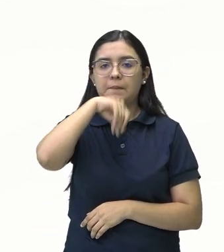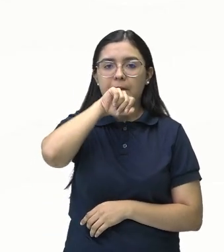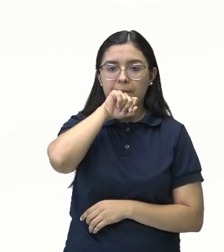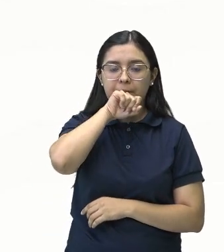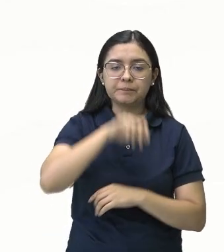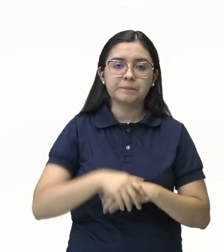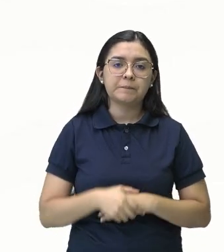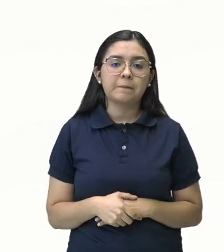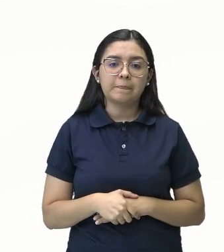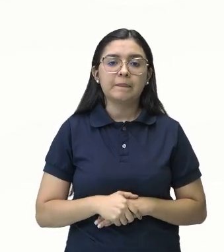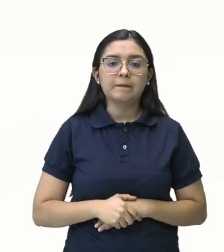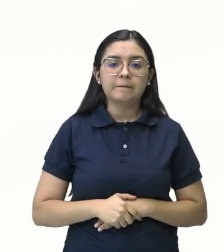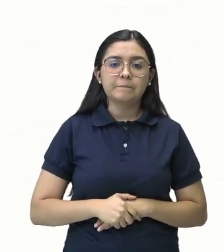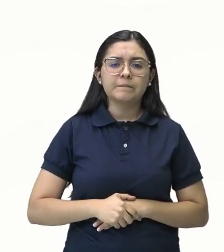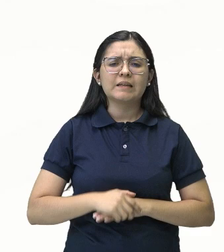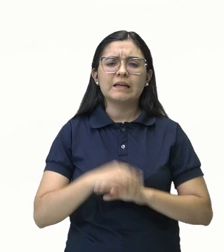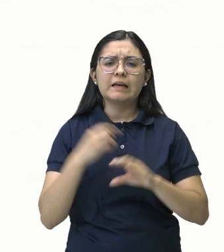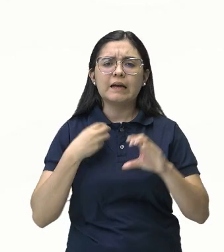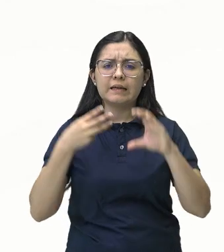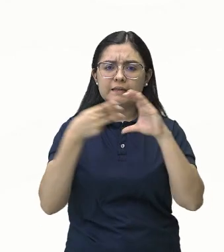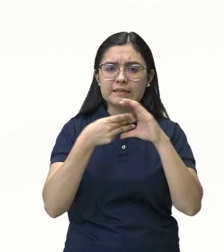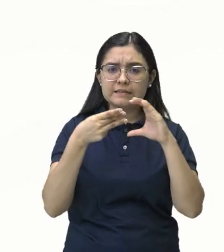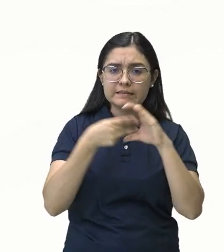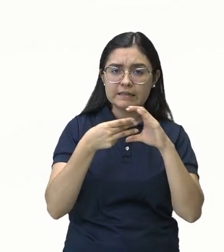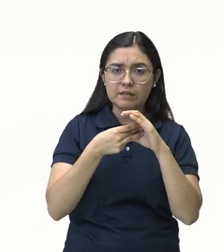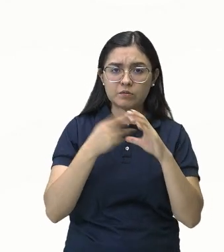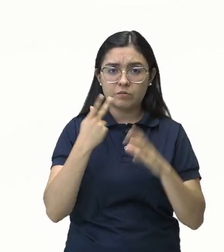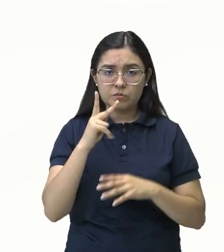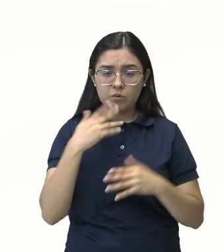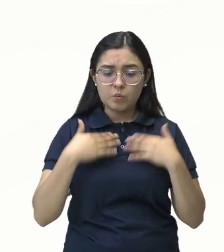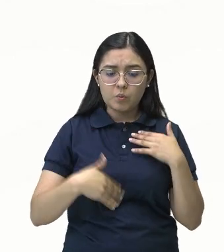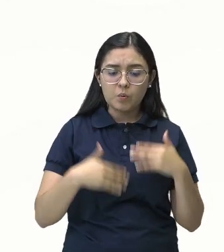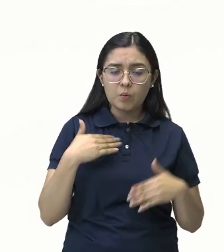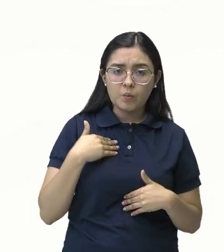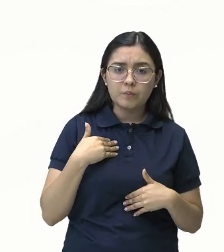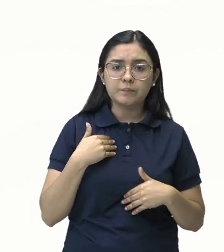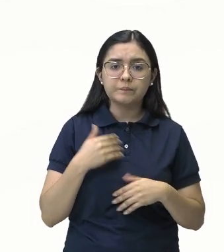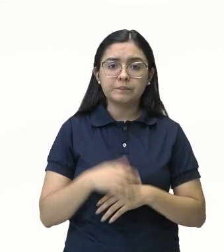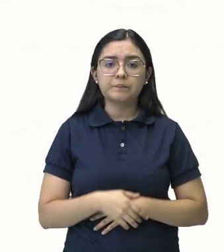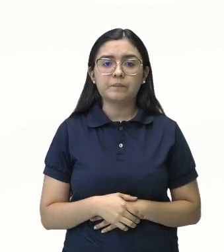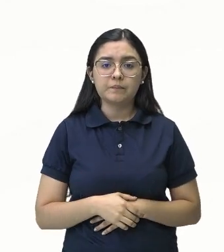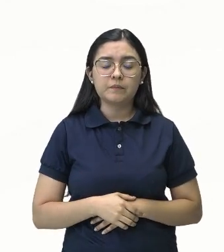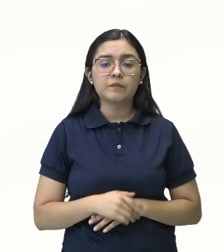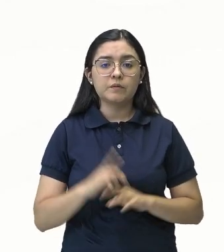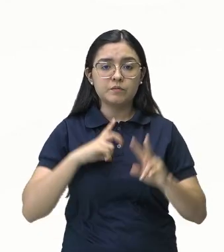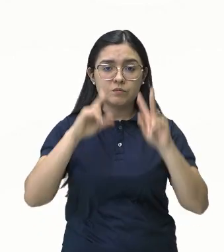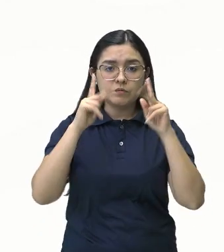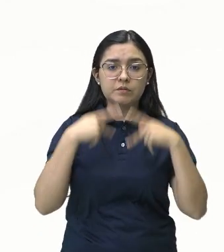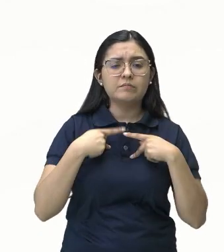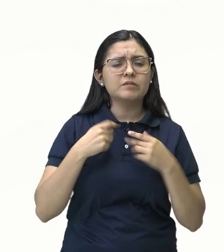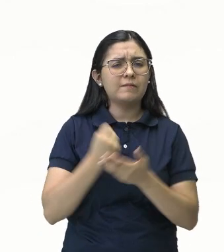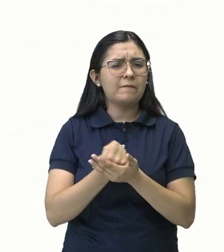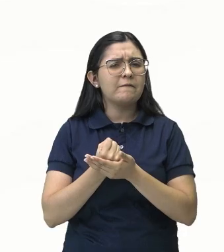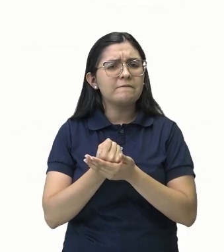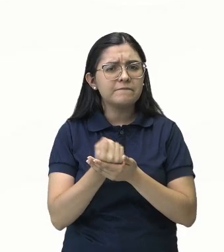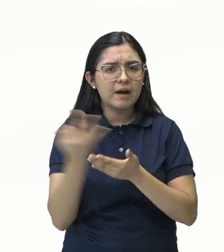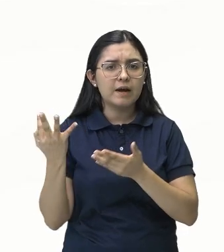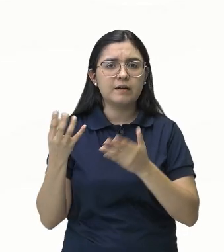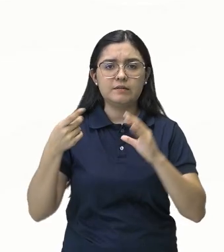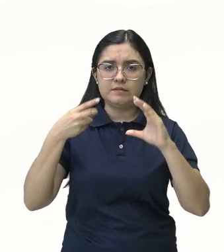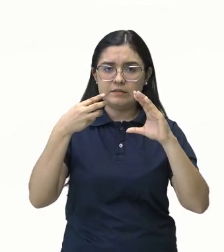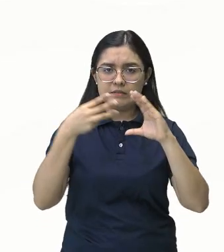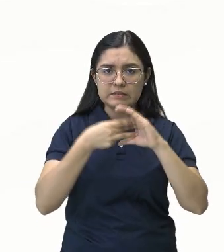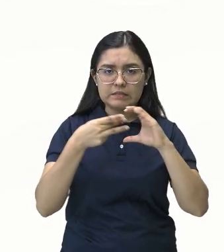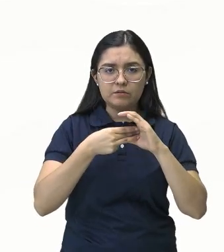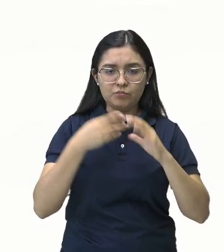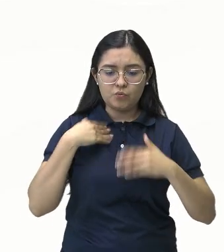recobrar. Cada célula do seu corpo, e o ser humano é formado por milhões, né,